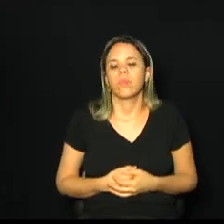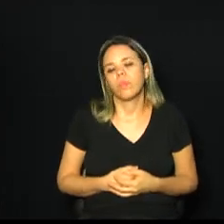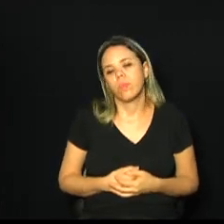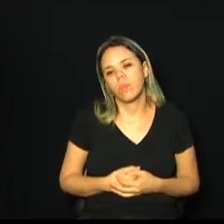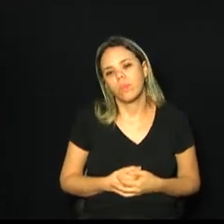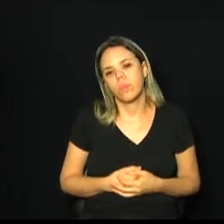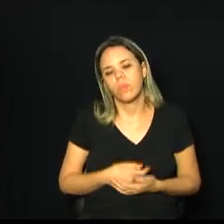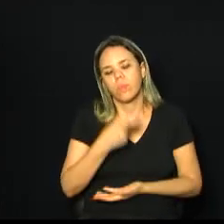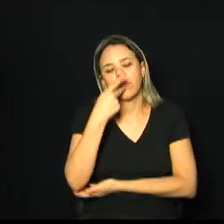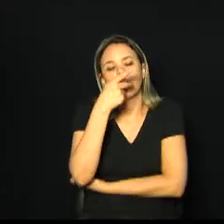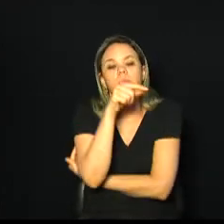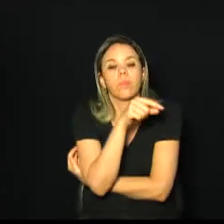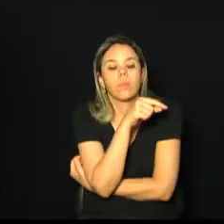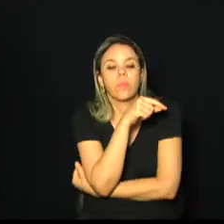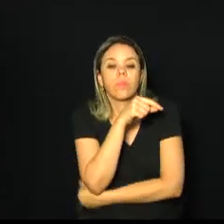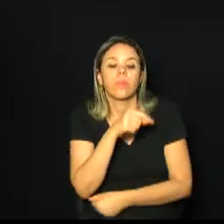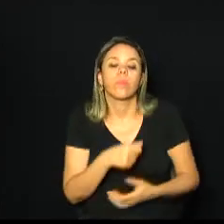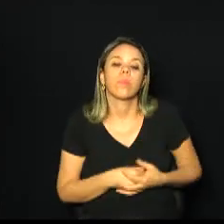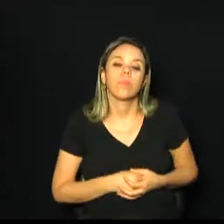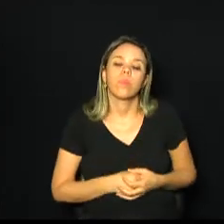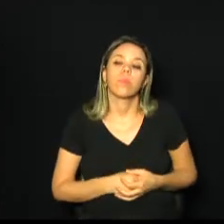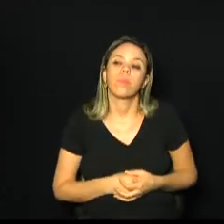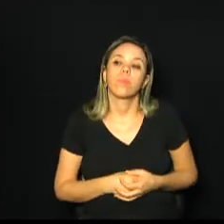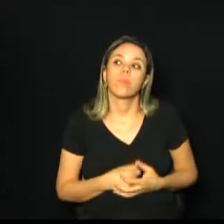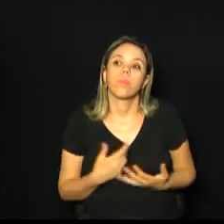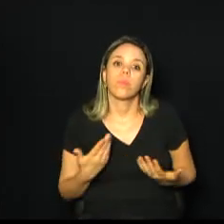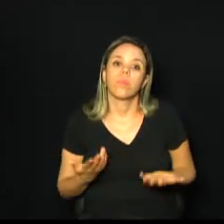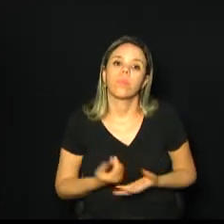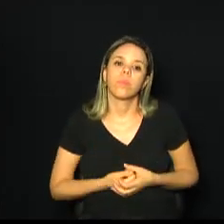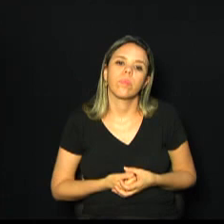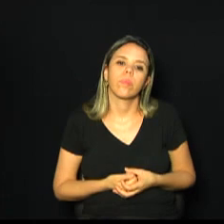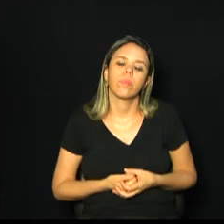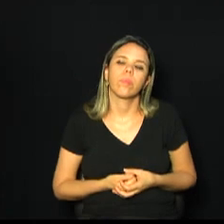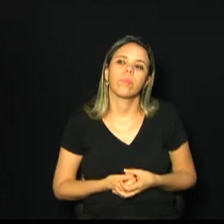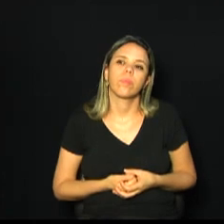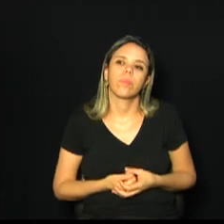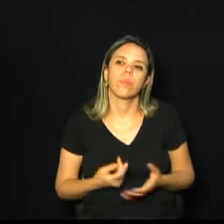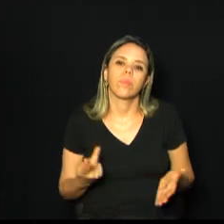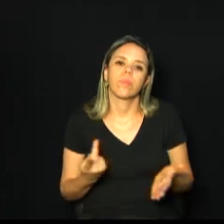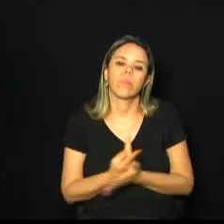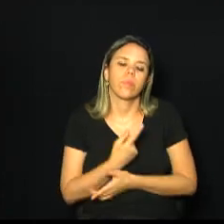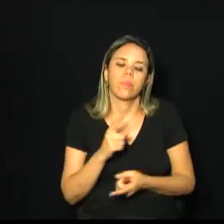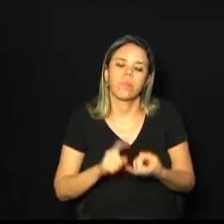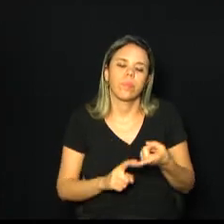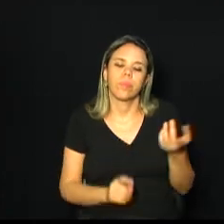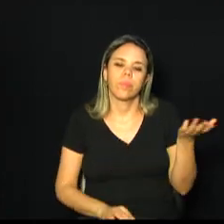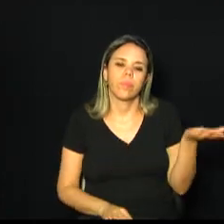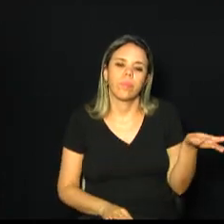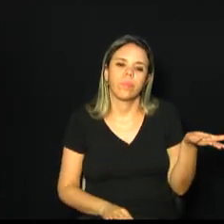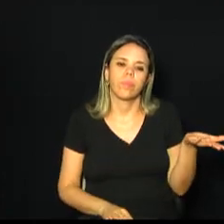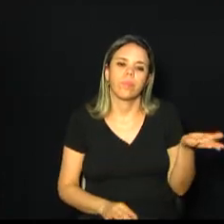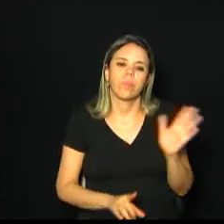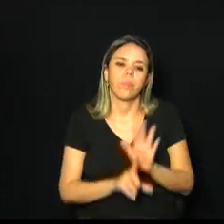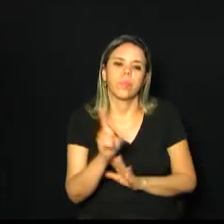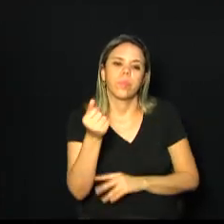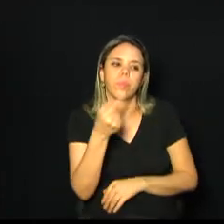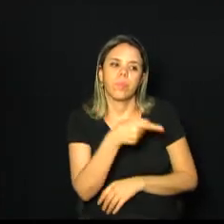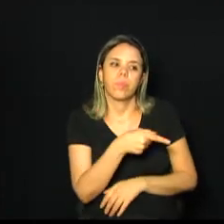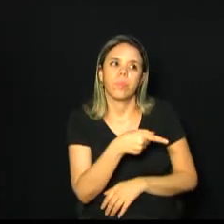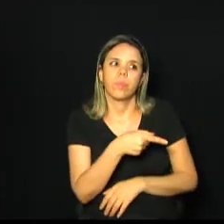E fala, Carlinho, então, é um ato infracional. Quanto você fatura por mês aqui